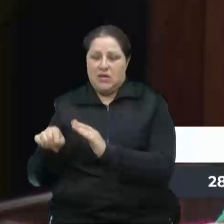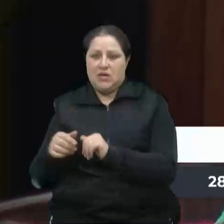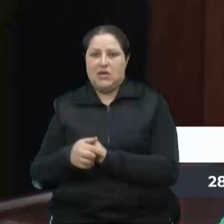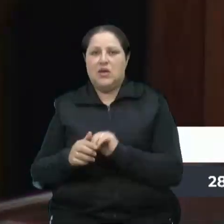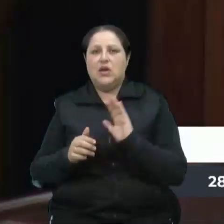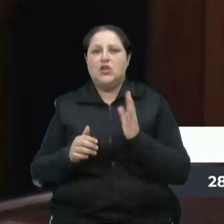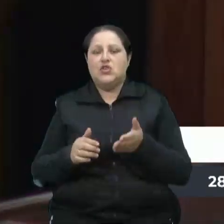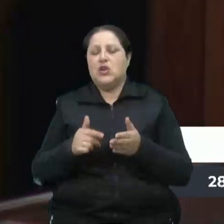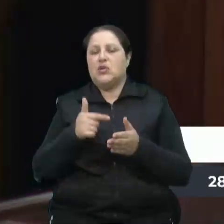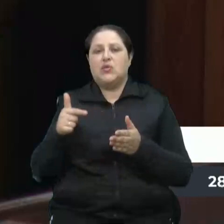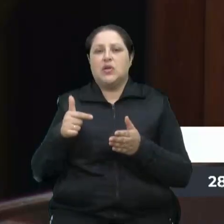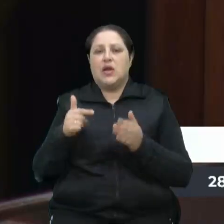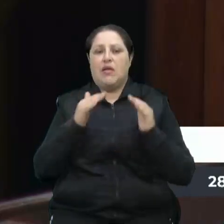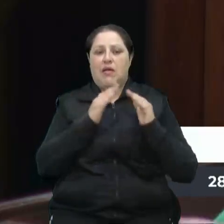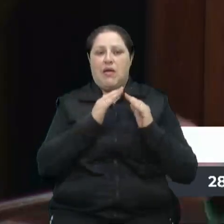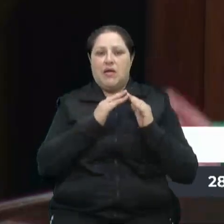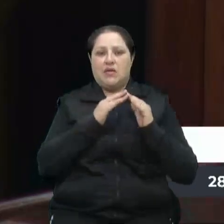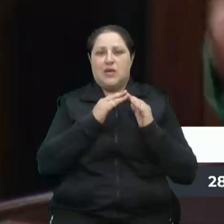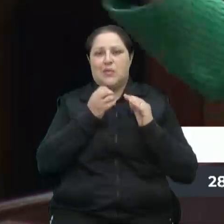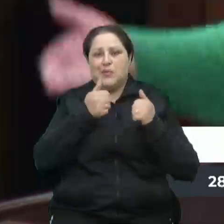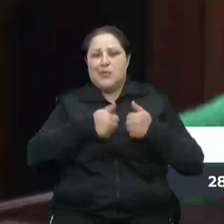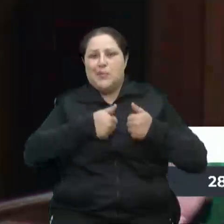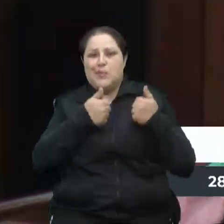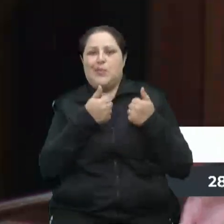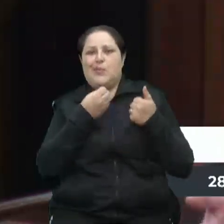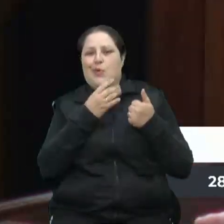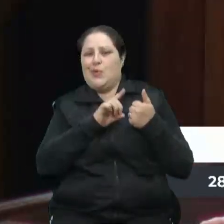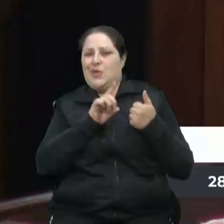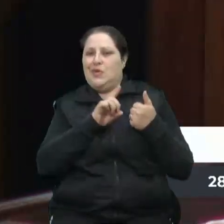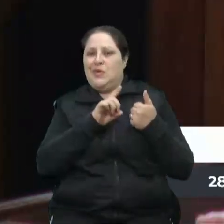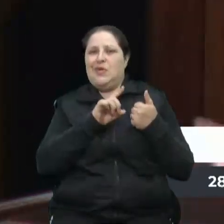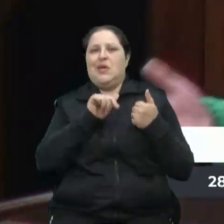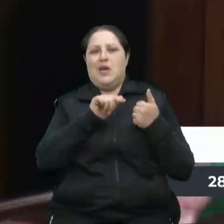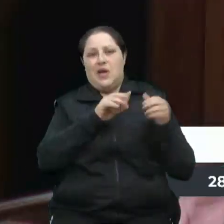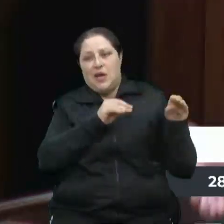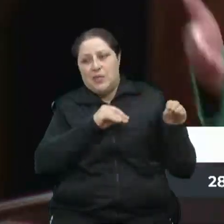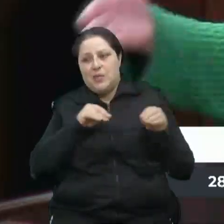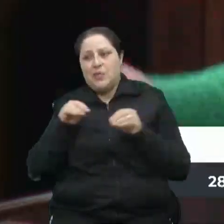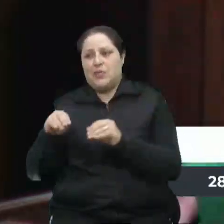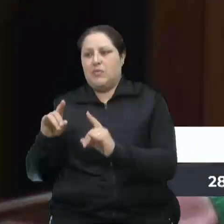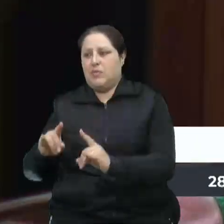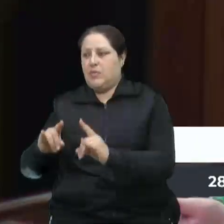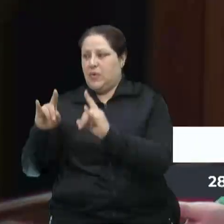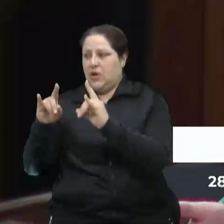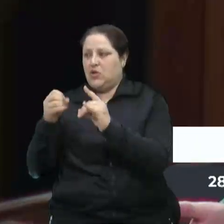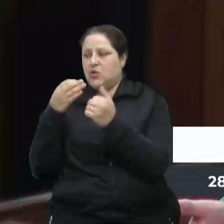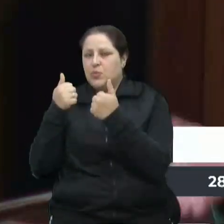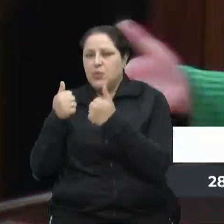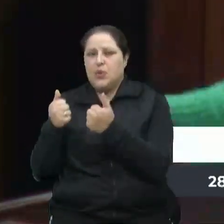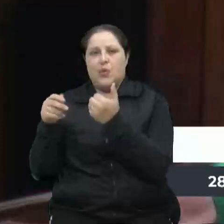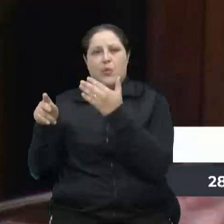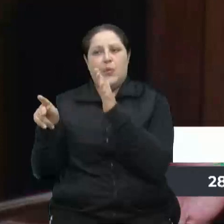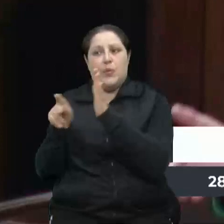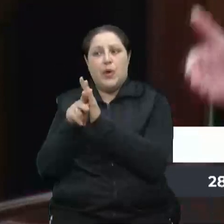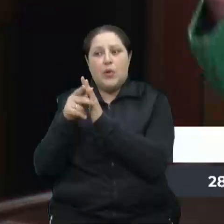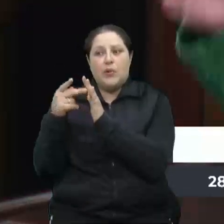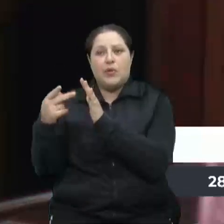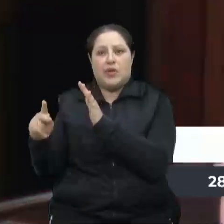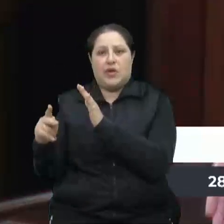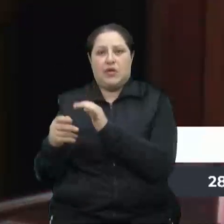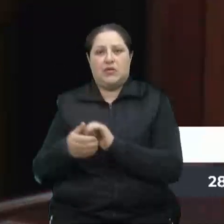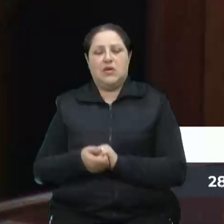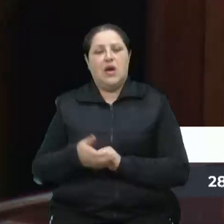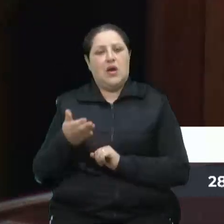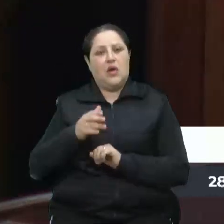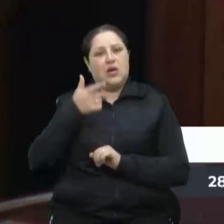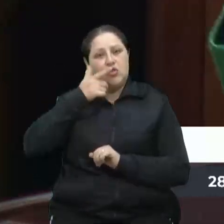moravam em moradias adequadas e foram transferidas para uma moradia adequada, para uma moradia própria. E agora,